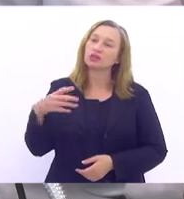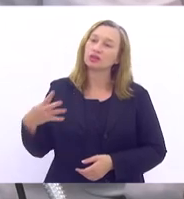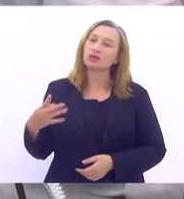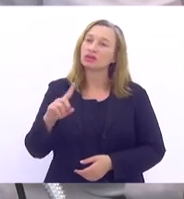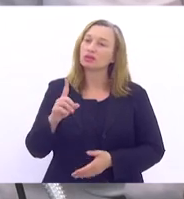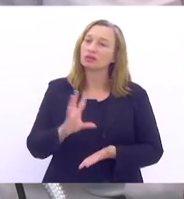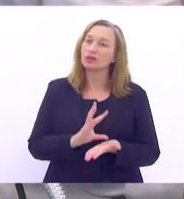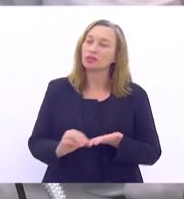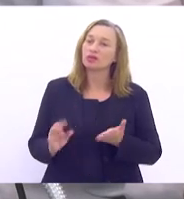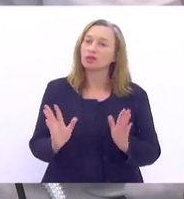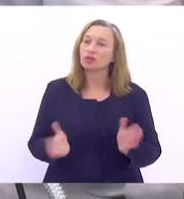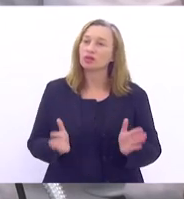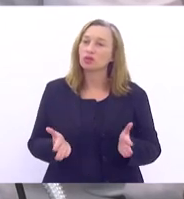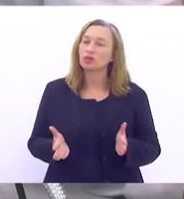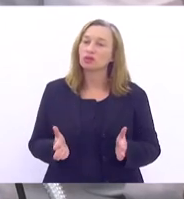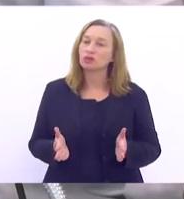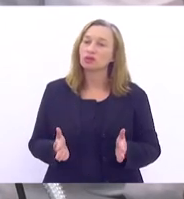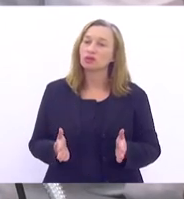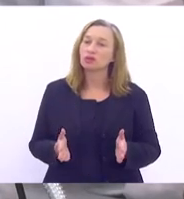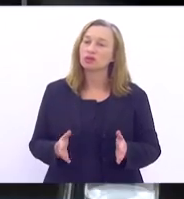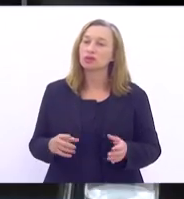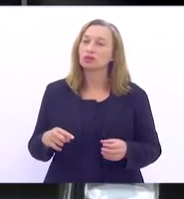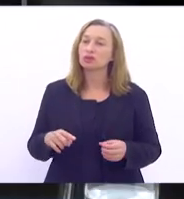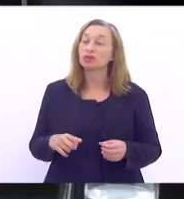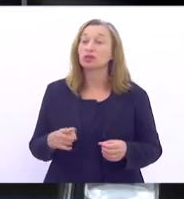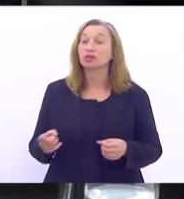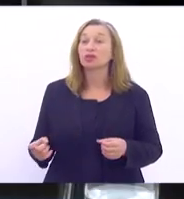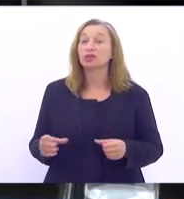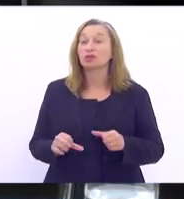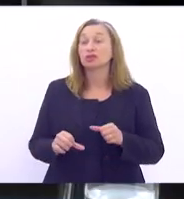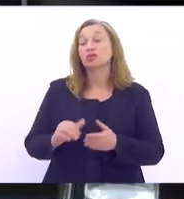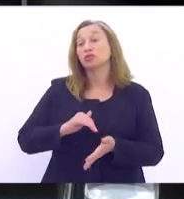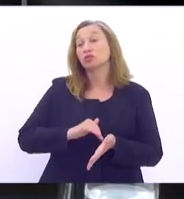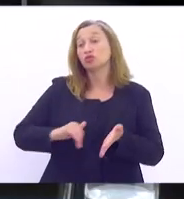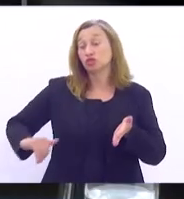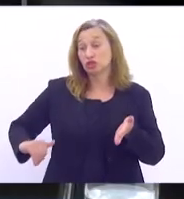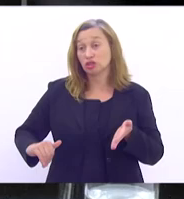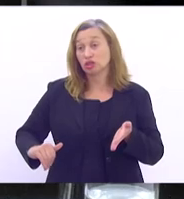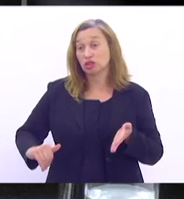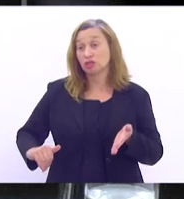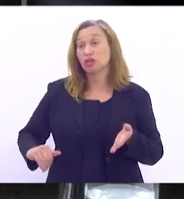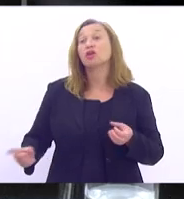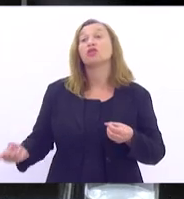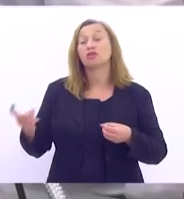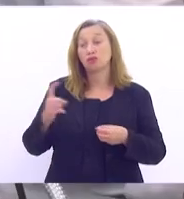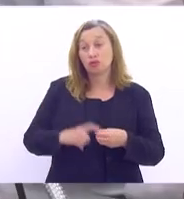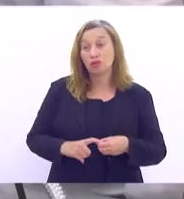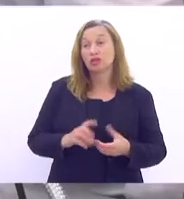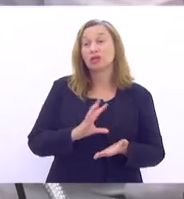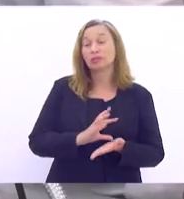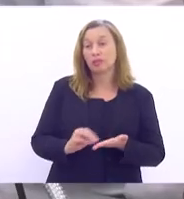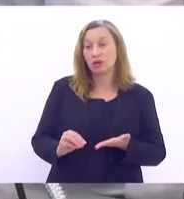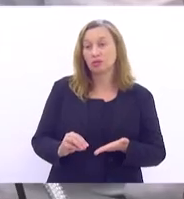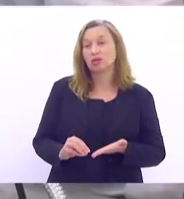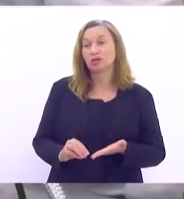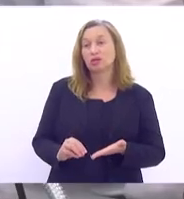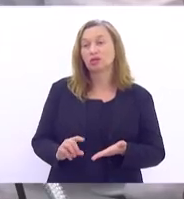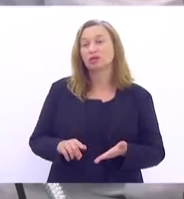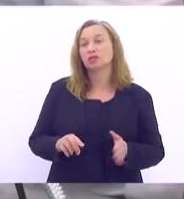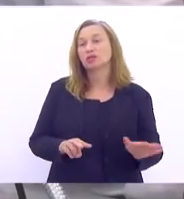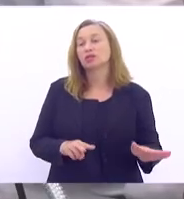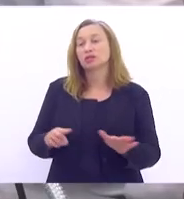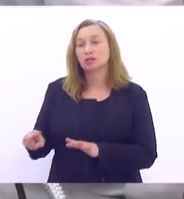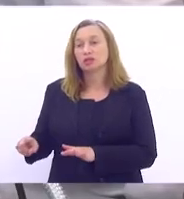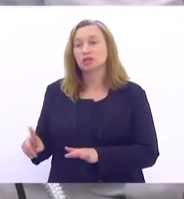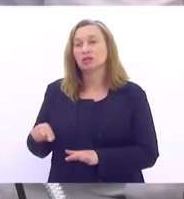pauta hoje. Sim, então que republicar o edital. Então, se puder inverter. Fica retirado ele e o senhor vota na a gente pauta vota, da próxima ou volta na